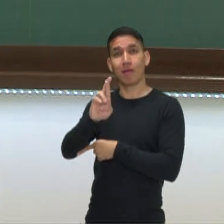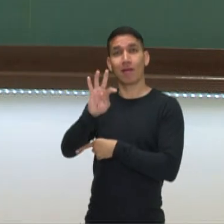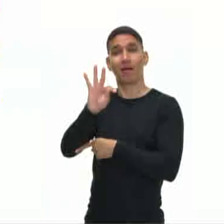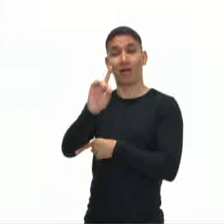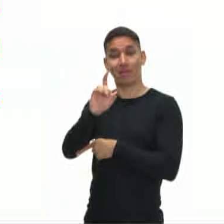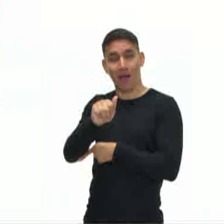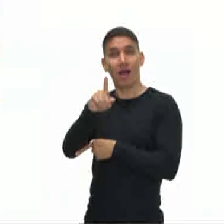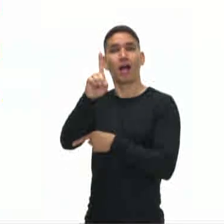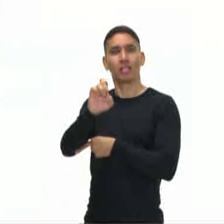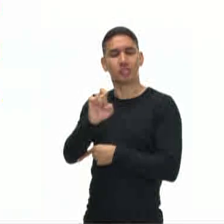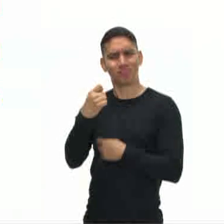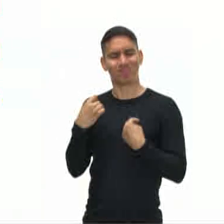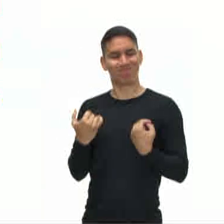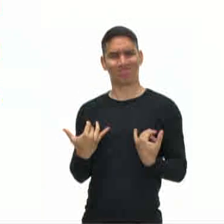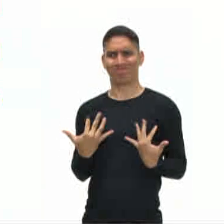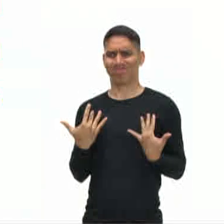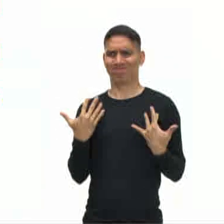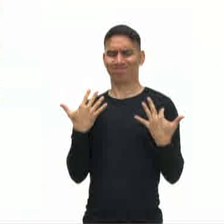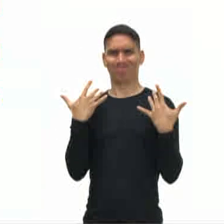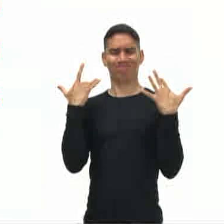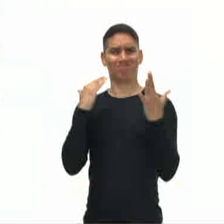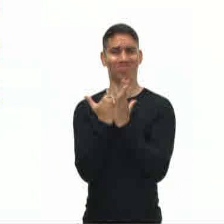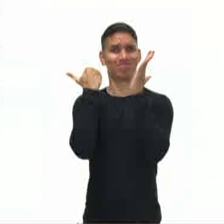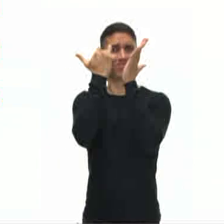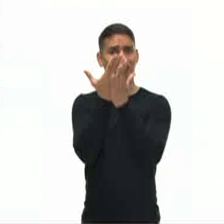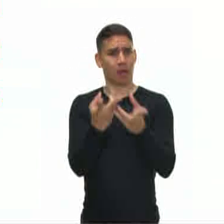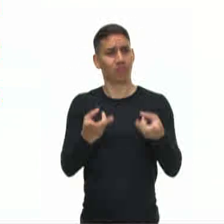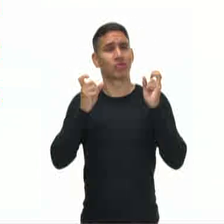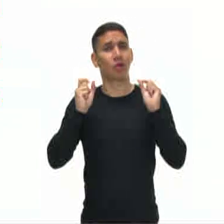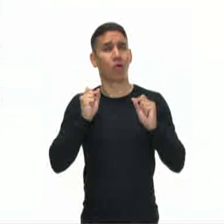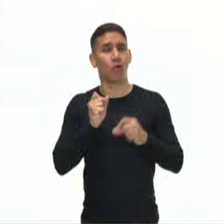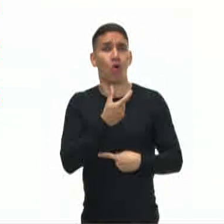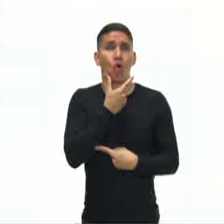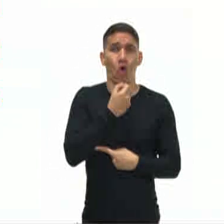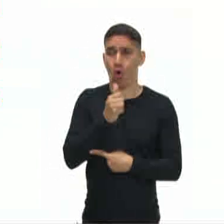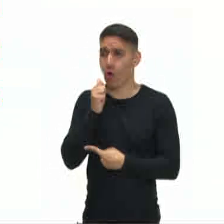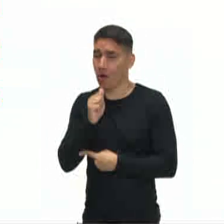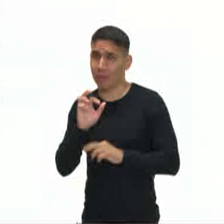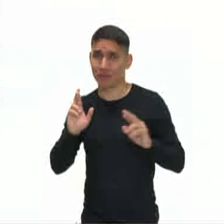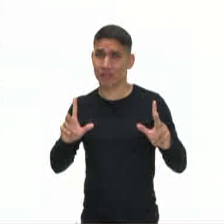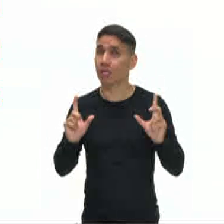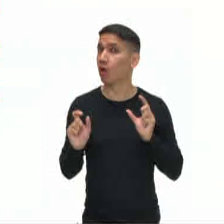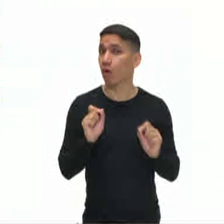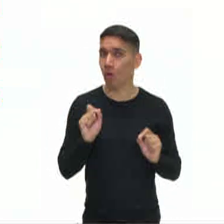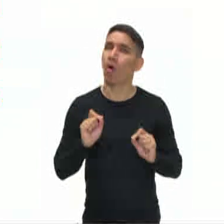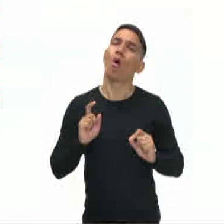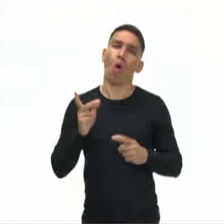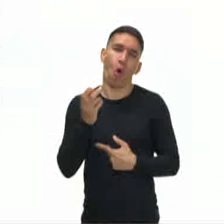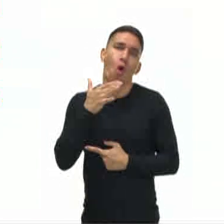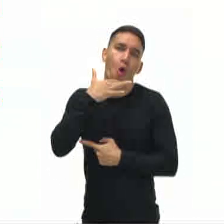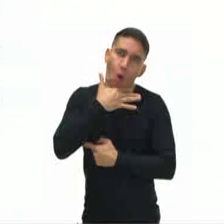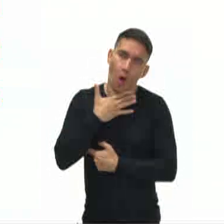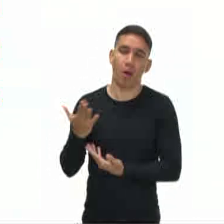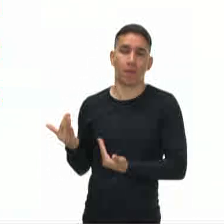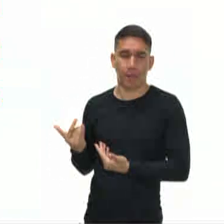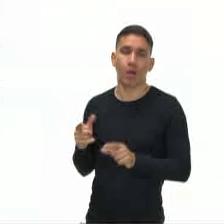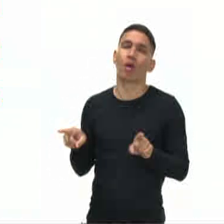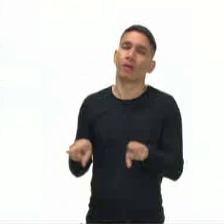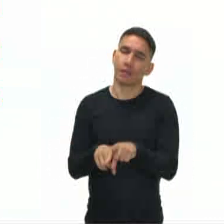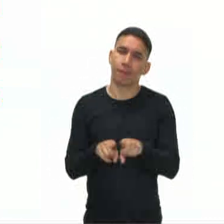acentuado. Então é possível distinguir um menino de uma menina, claro, ainda na infância, tá? Pelos órgãos